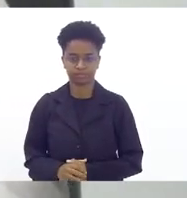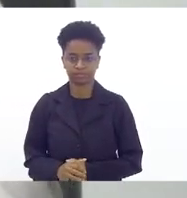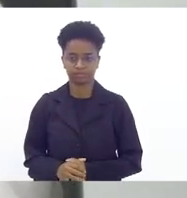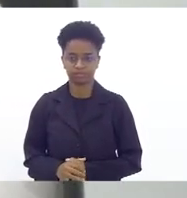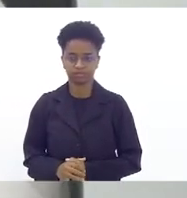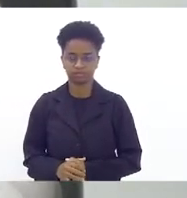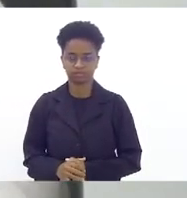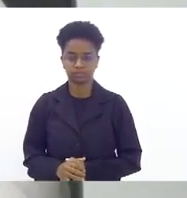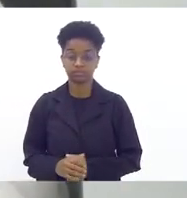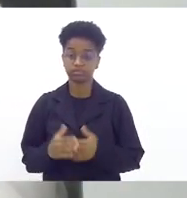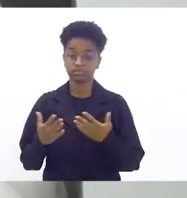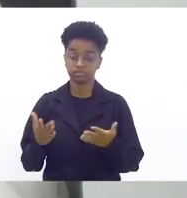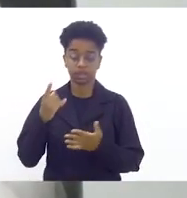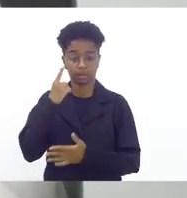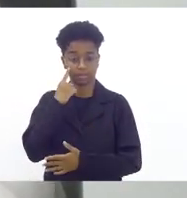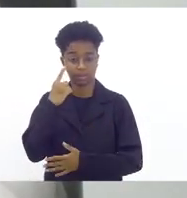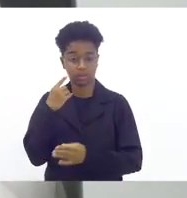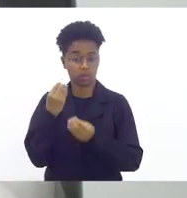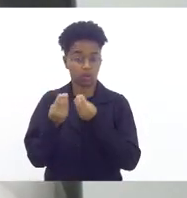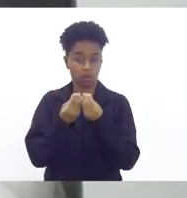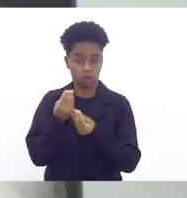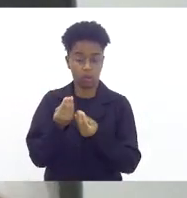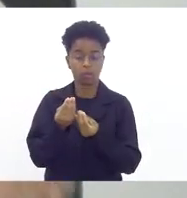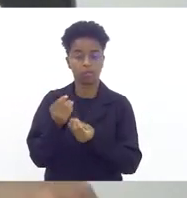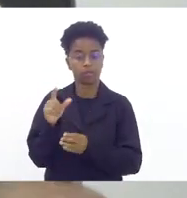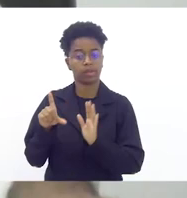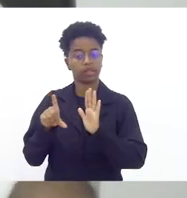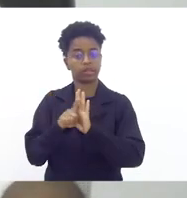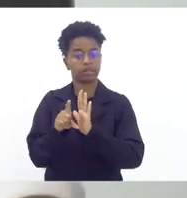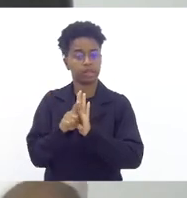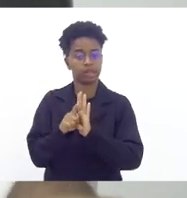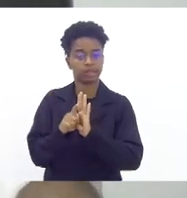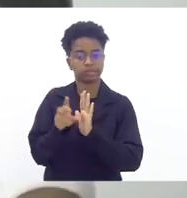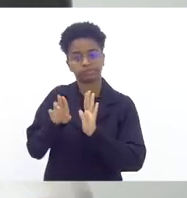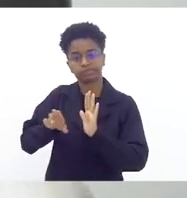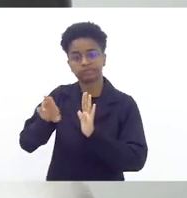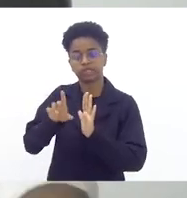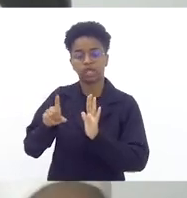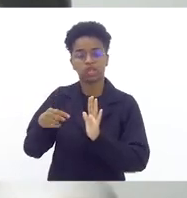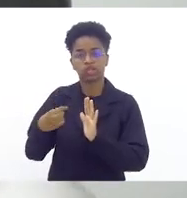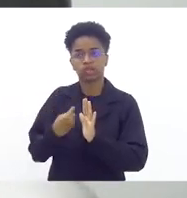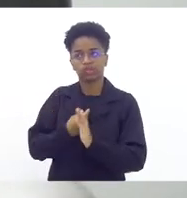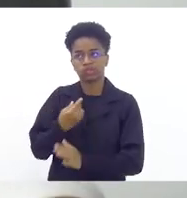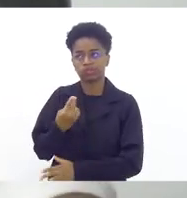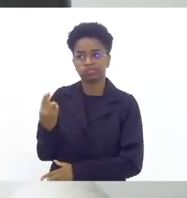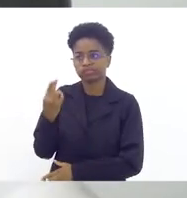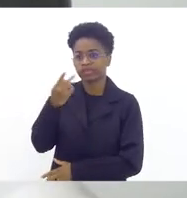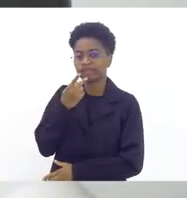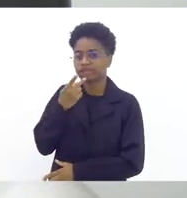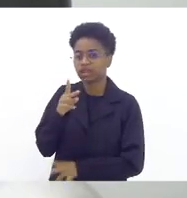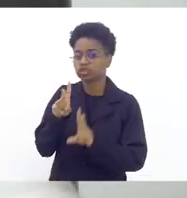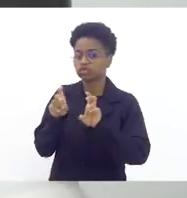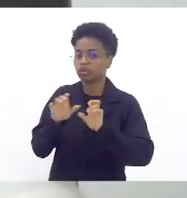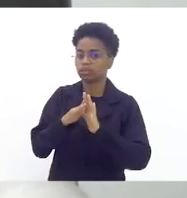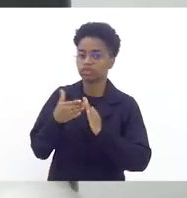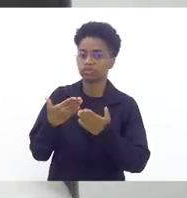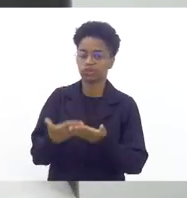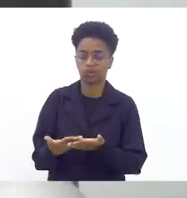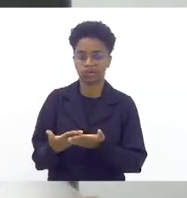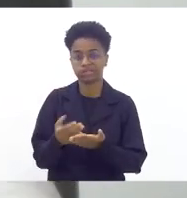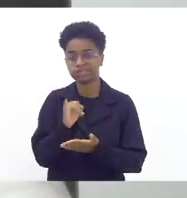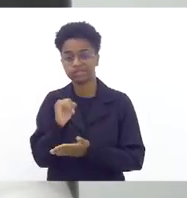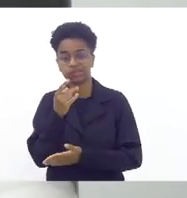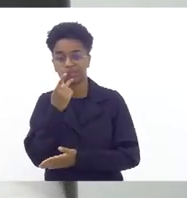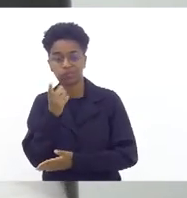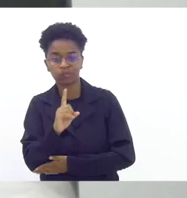Bom, pensando na aplicabilidade da lei, não tem como a gente falar do chão da escola, da escola, sem